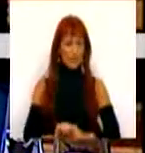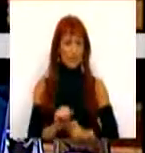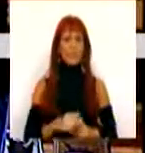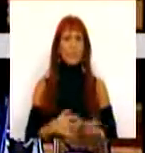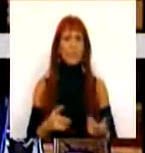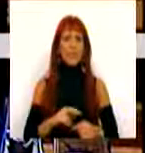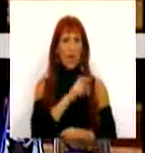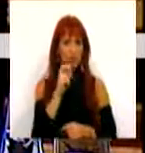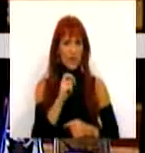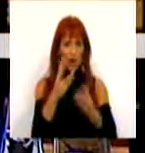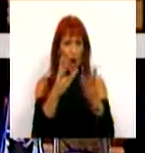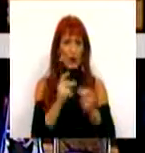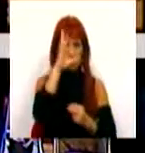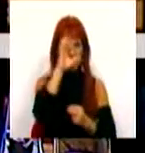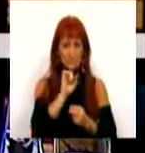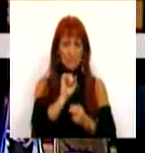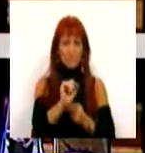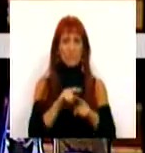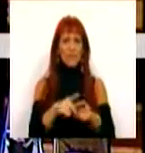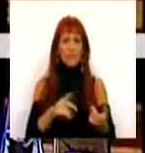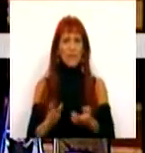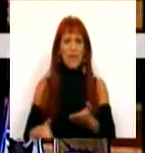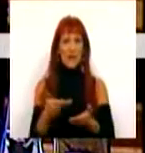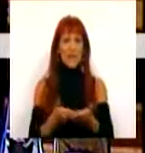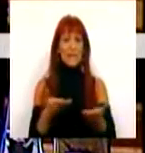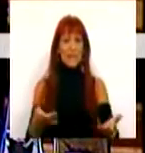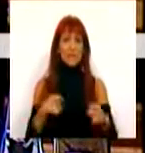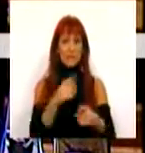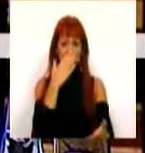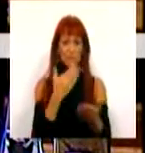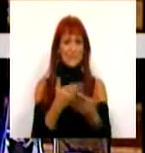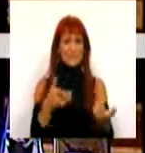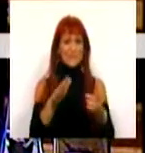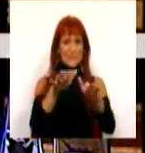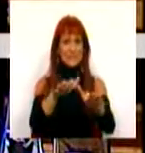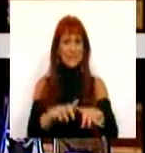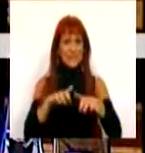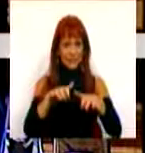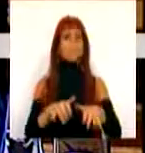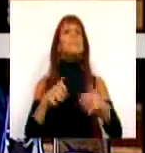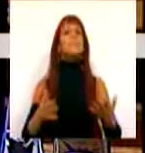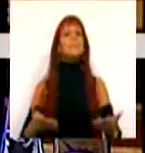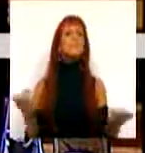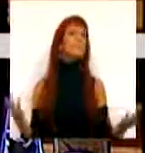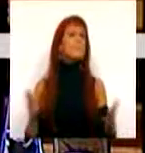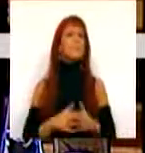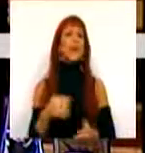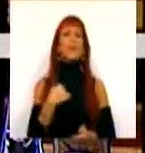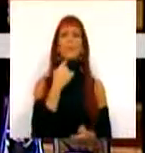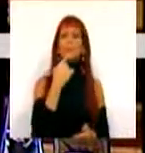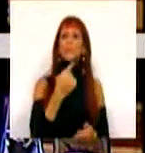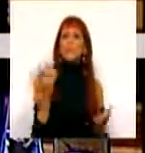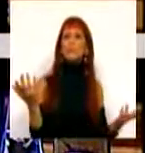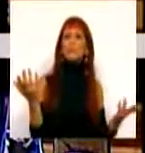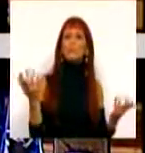É o terceiro orçamento a ser apresentado perante este Parlamento e devo dizer-lhes